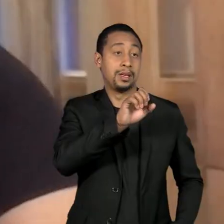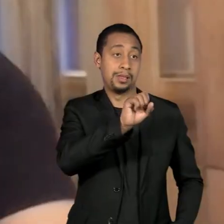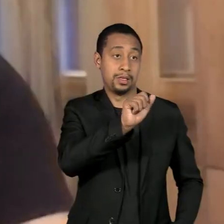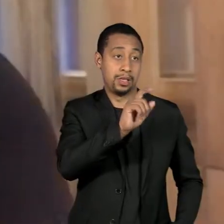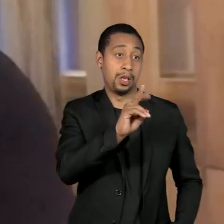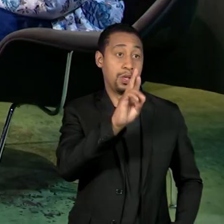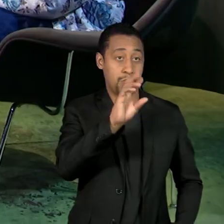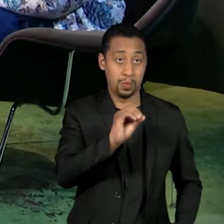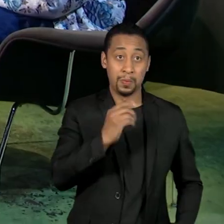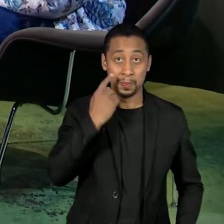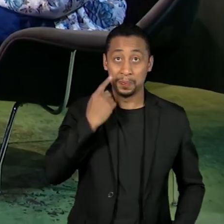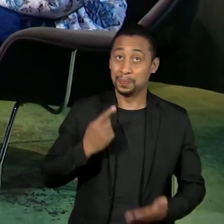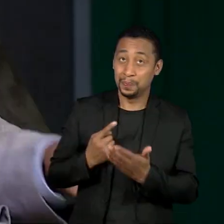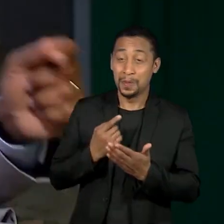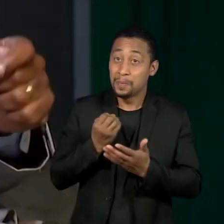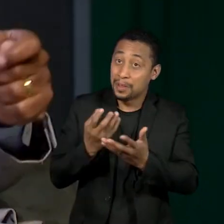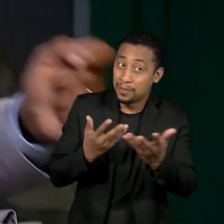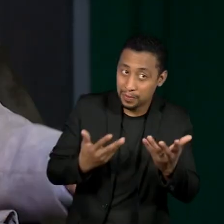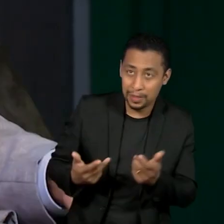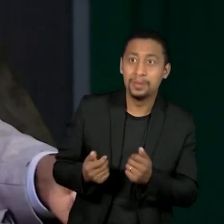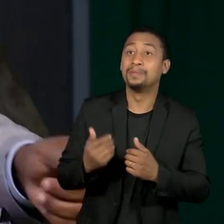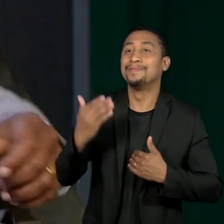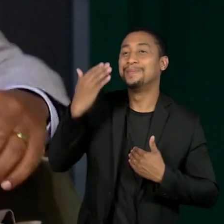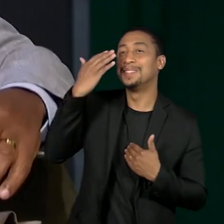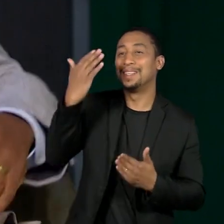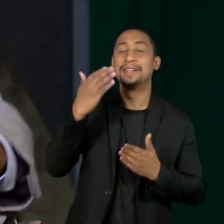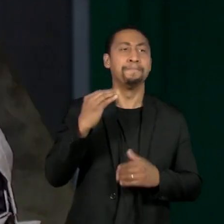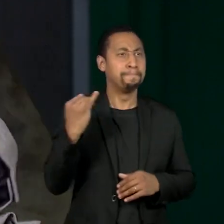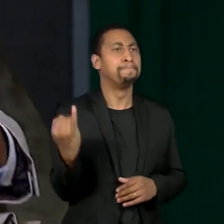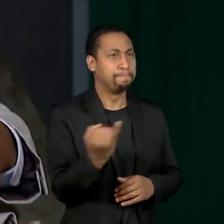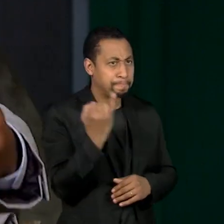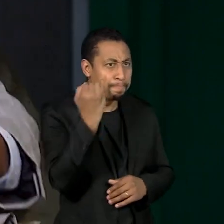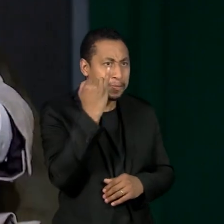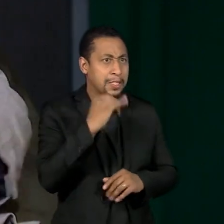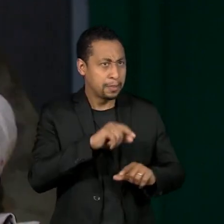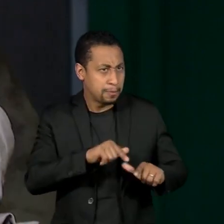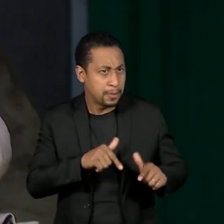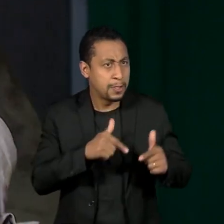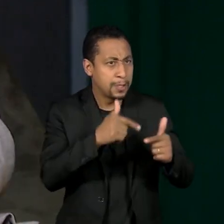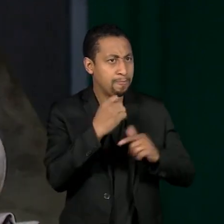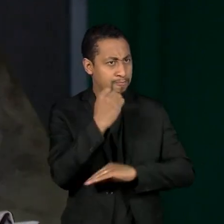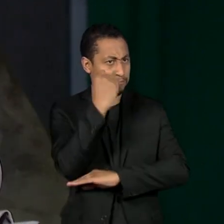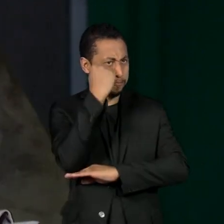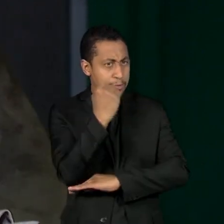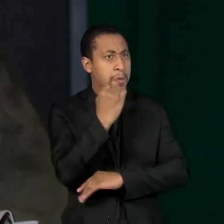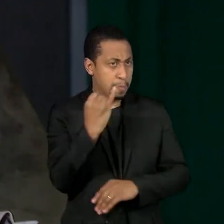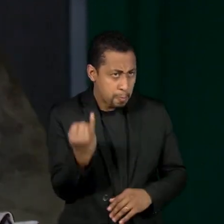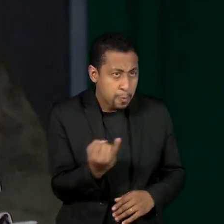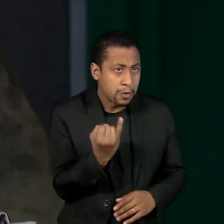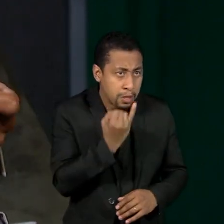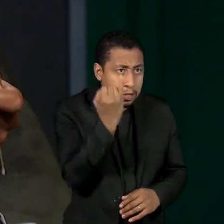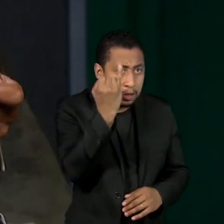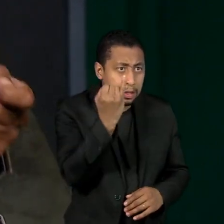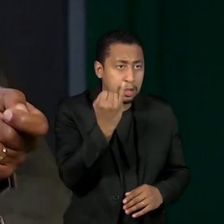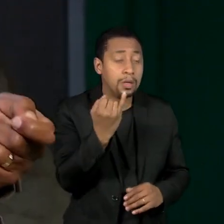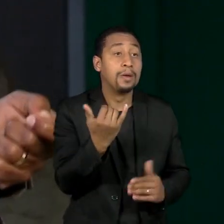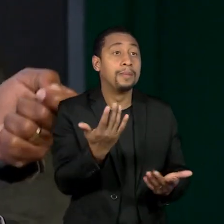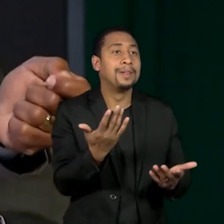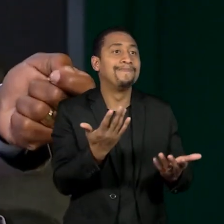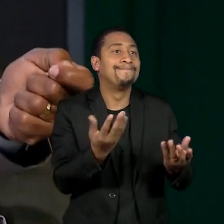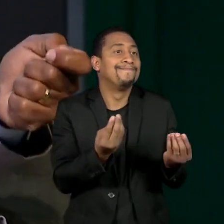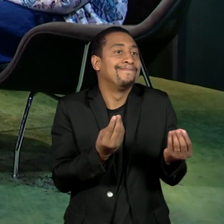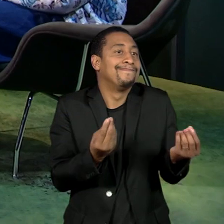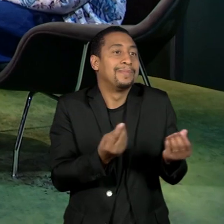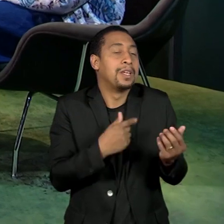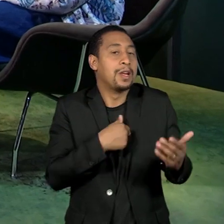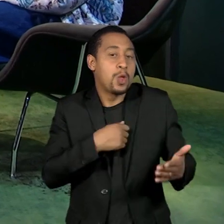bem-vindo. Obrigado. É importante essa resistência, é importante a gente fortalecer essa, então,